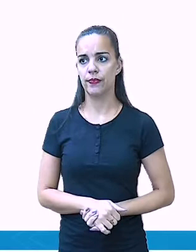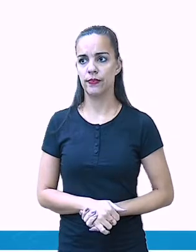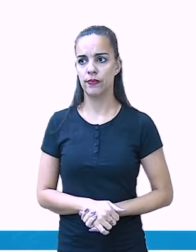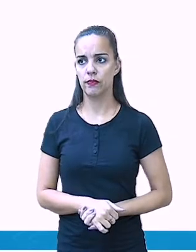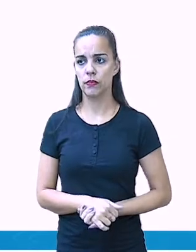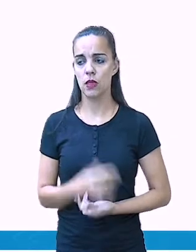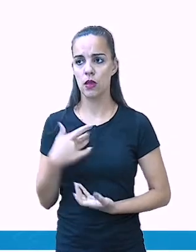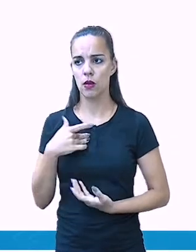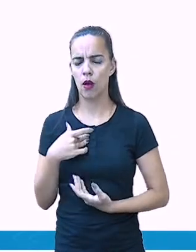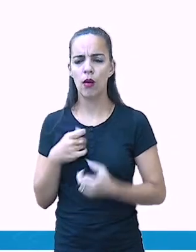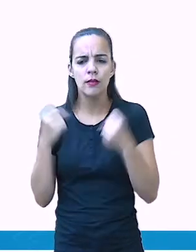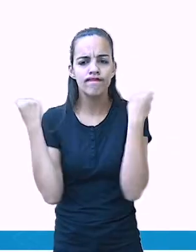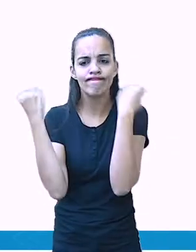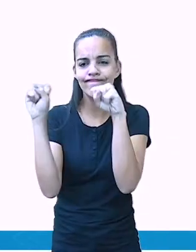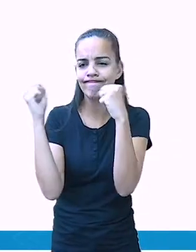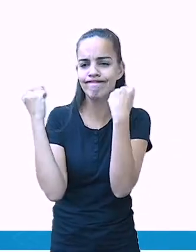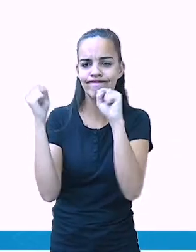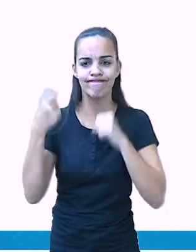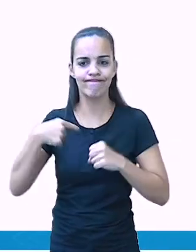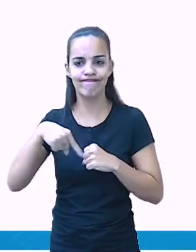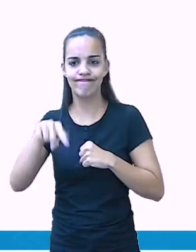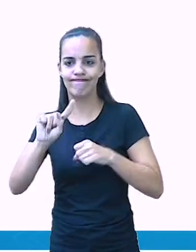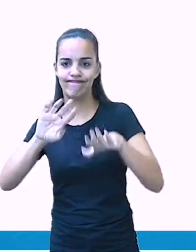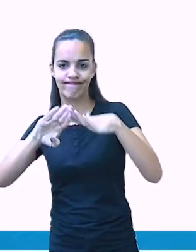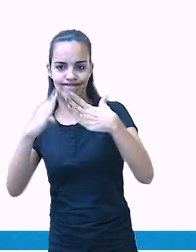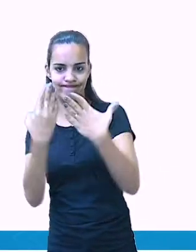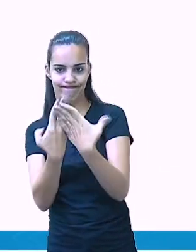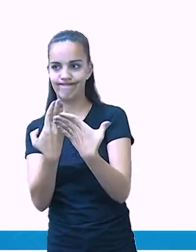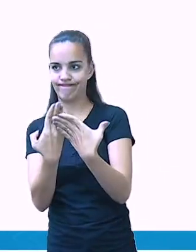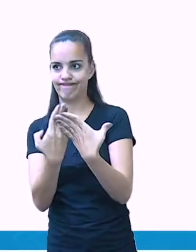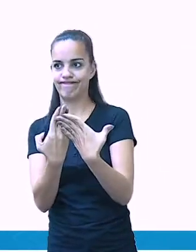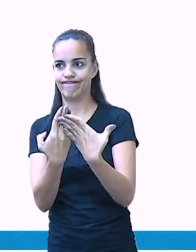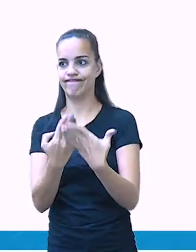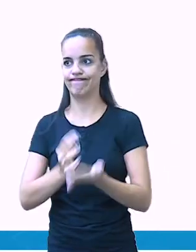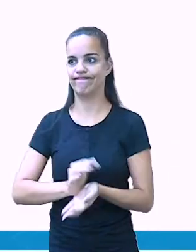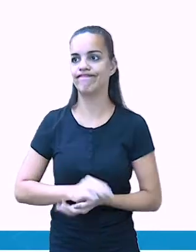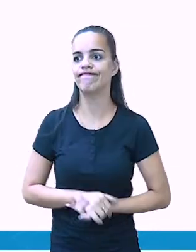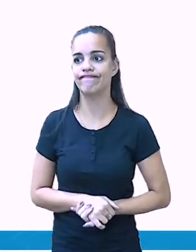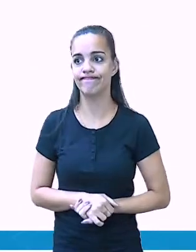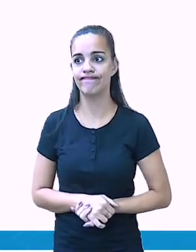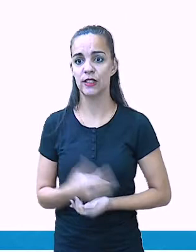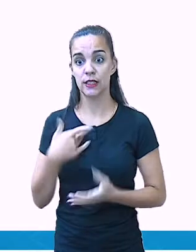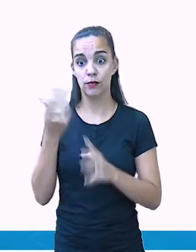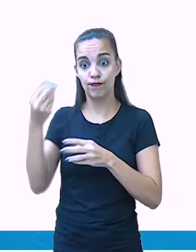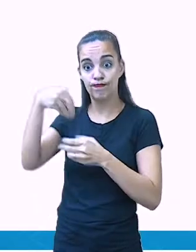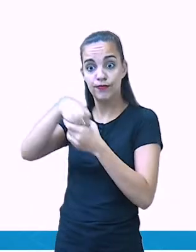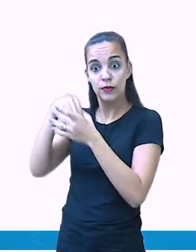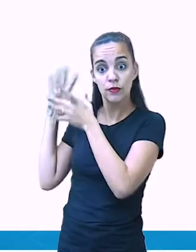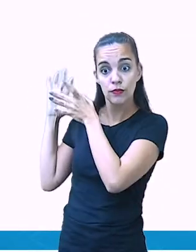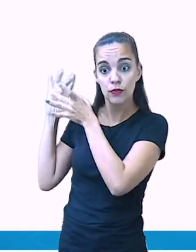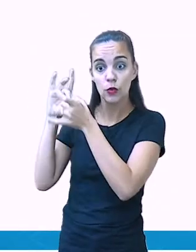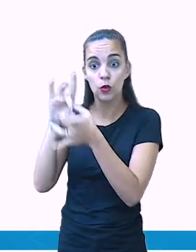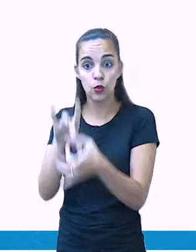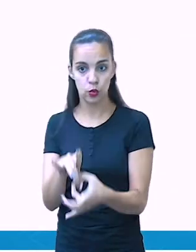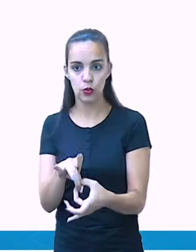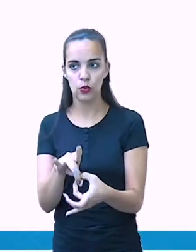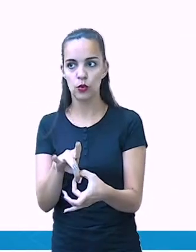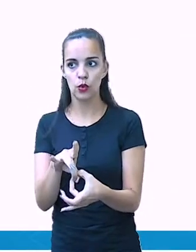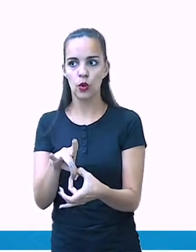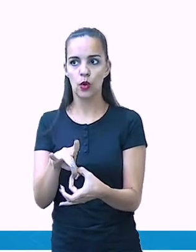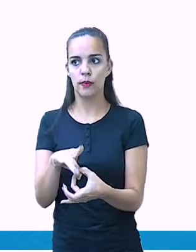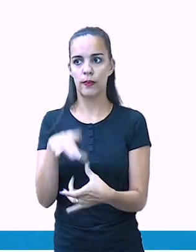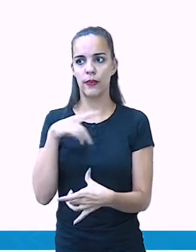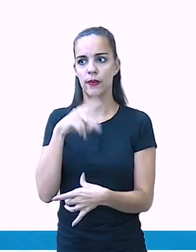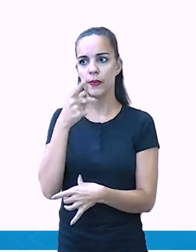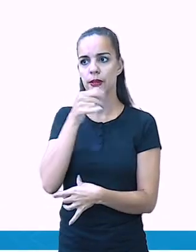Adoro ir para a escola. Então, a gente colocou a palavra escola dentro de um contexto. Então, agora eu vou pegar